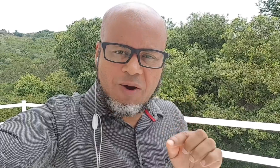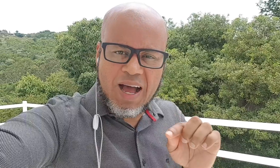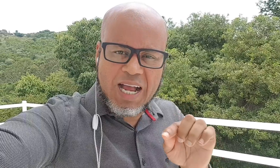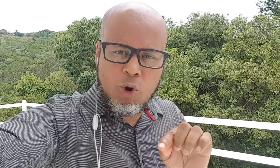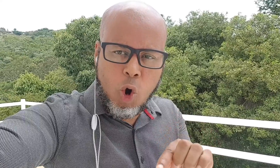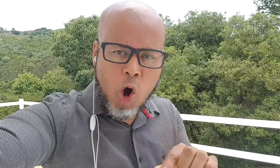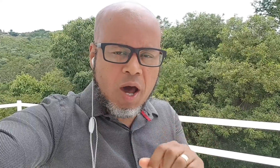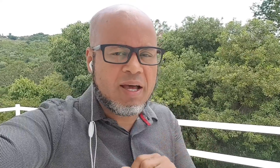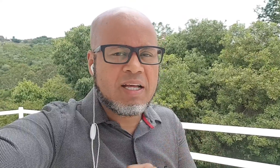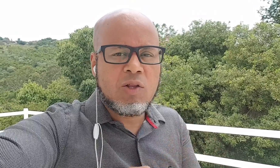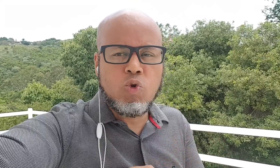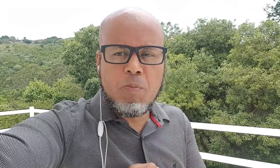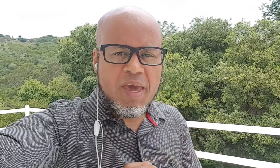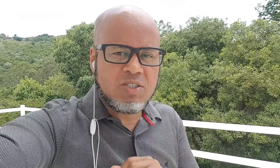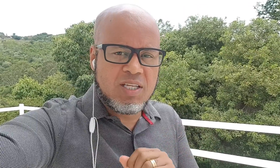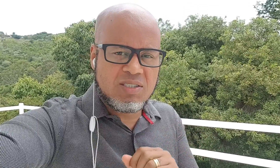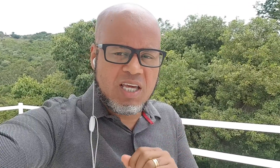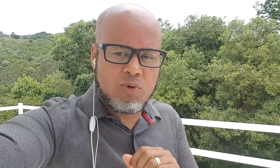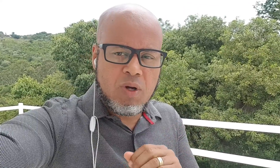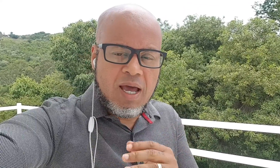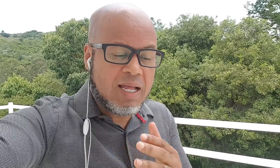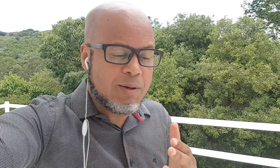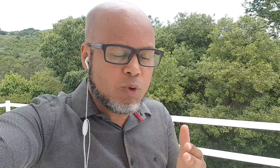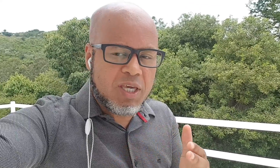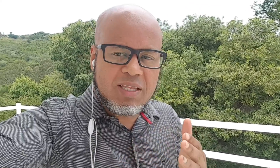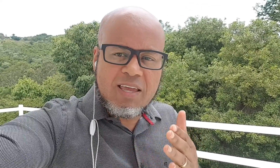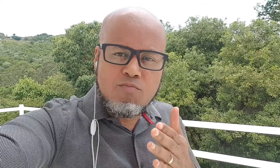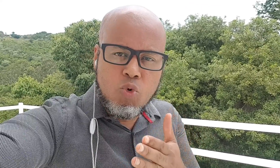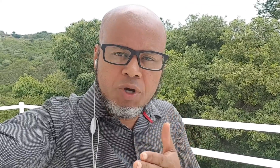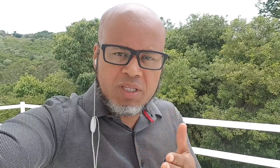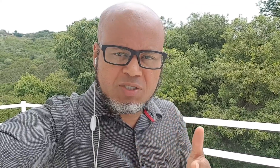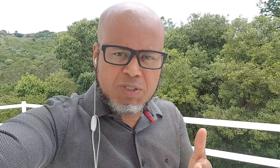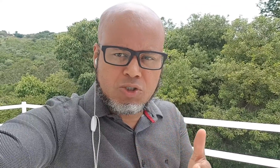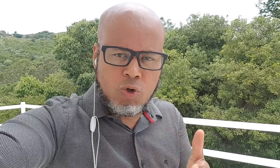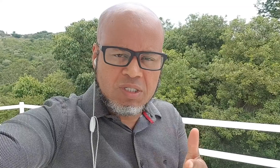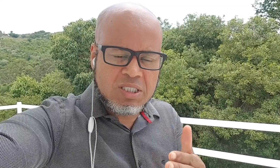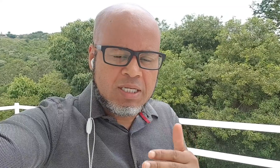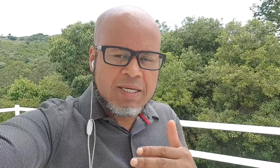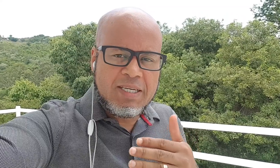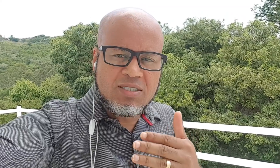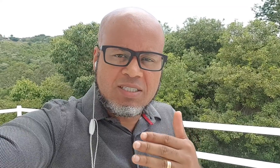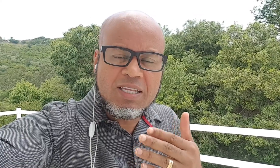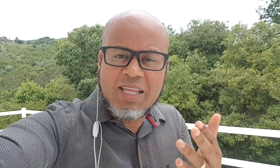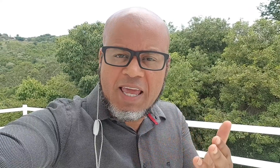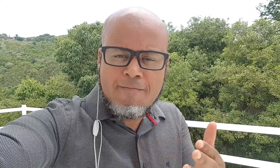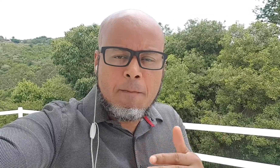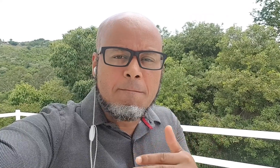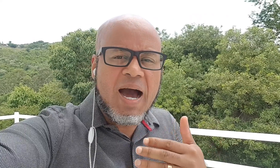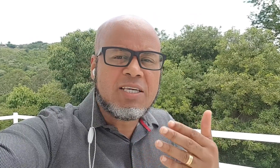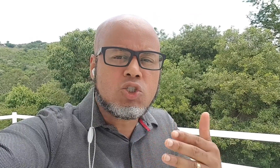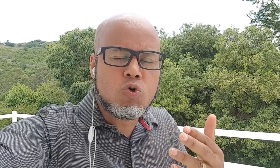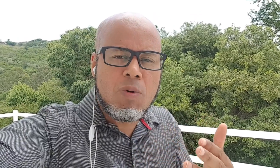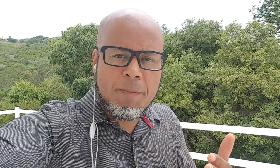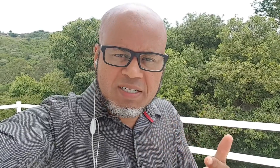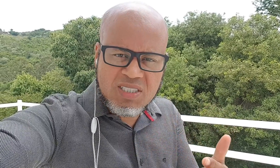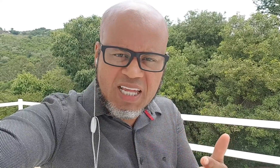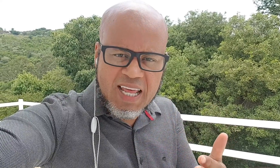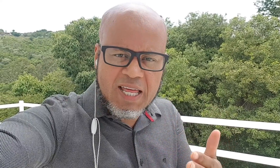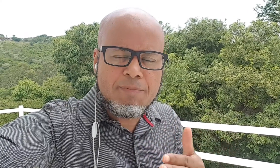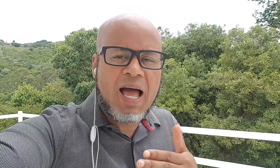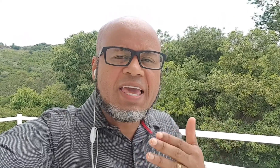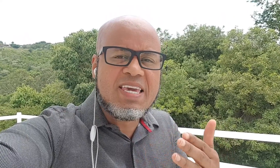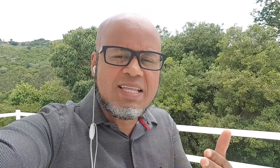emergencial agora no mês de dezembro. Até porque tem muitas pessoas que tem mais de uma